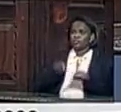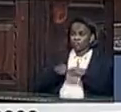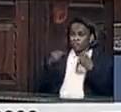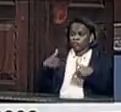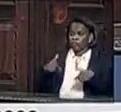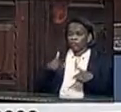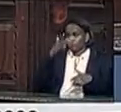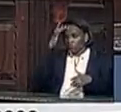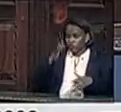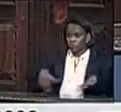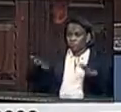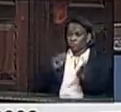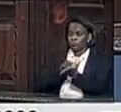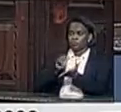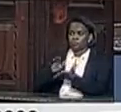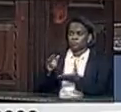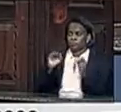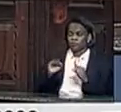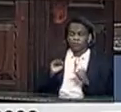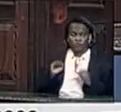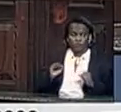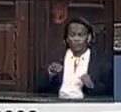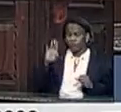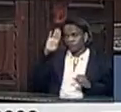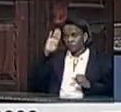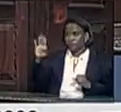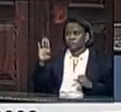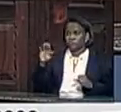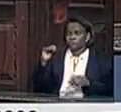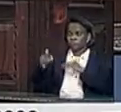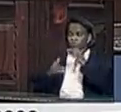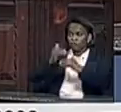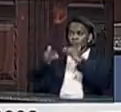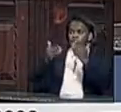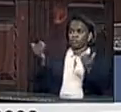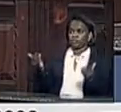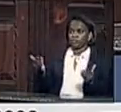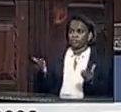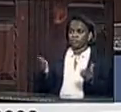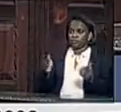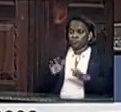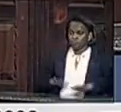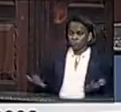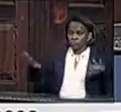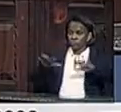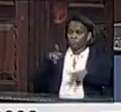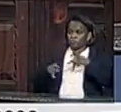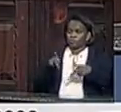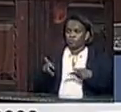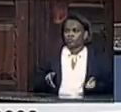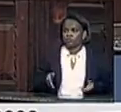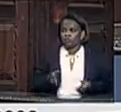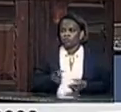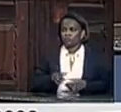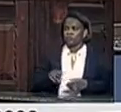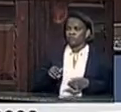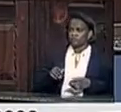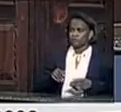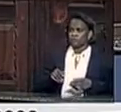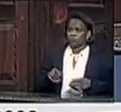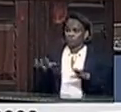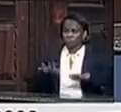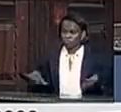a população, como é o caso da energia e a gasolina. E o terceiro, amplamente debatido pelos que me antecederam, é